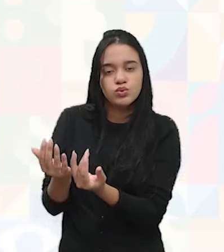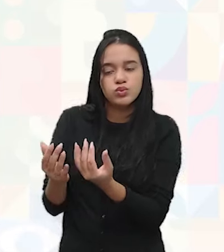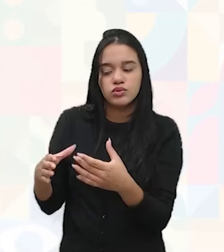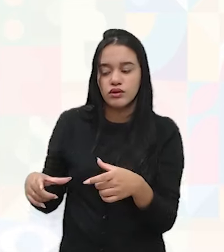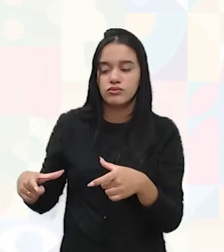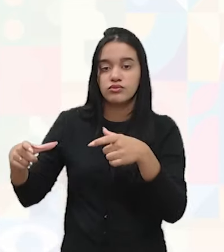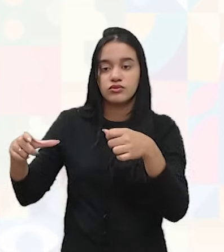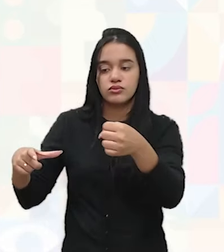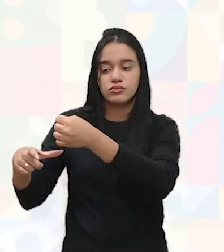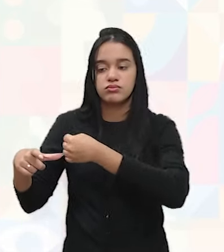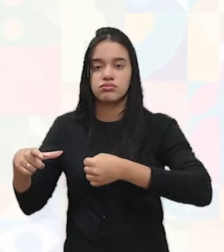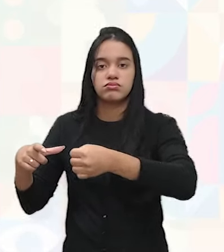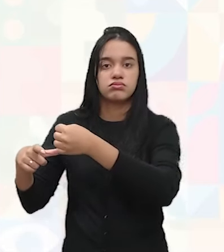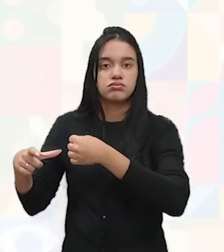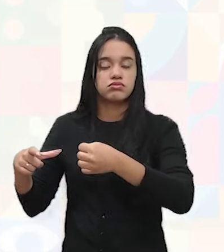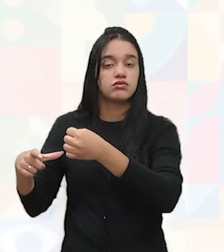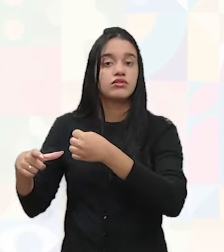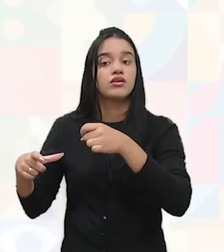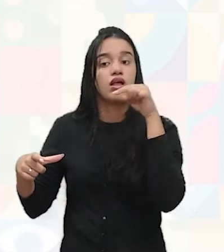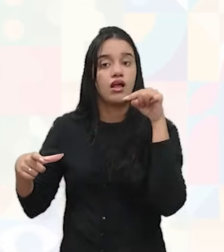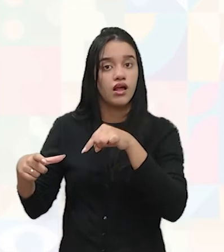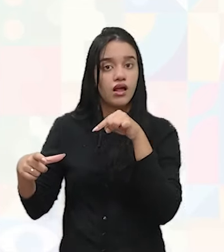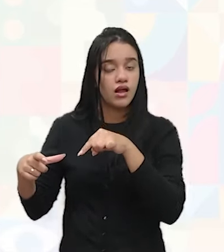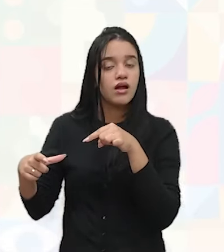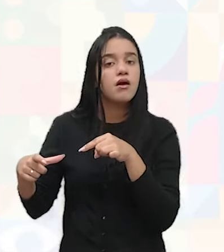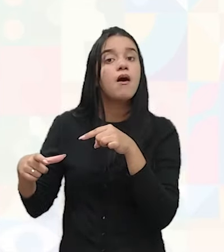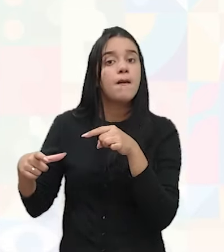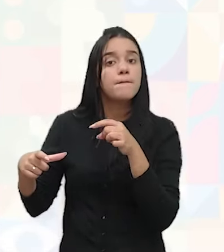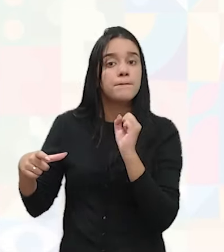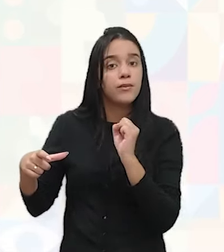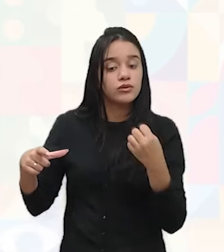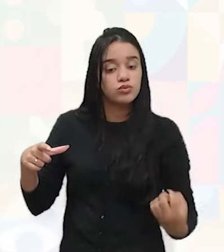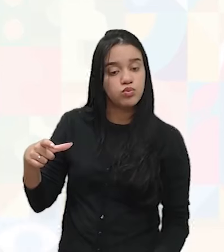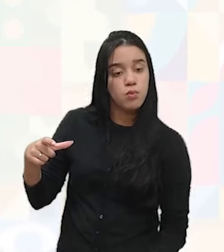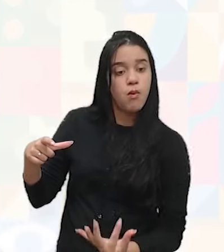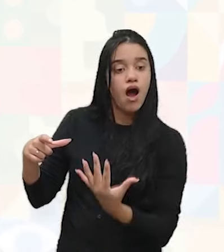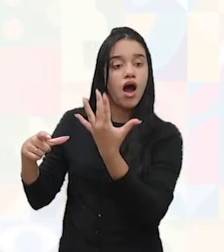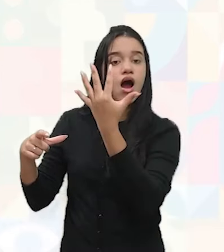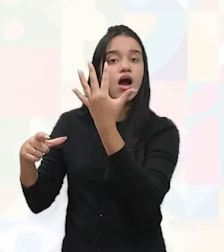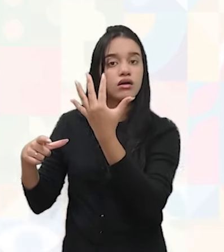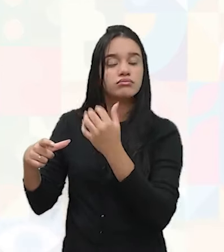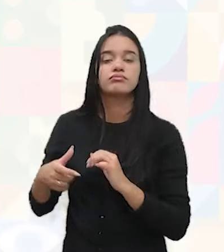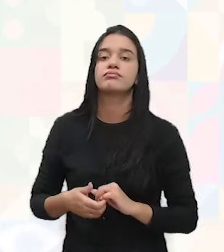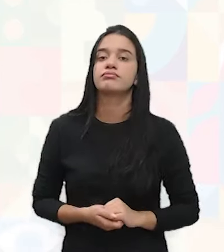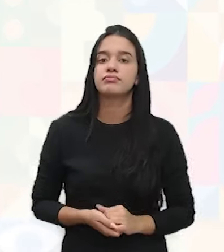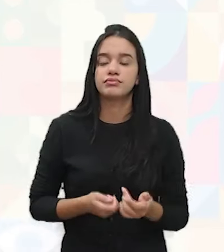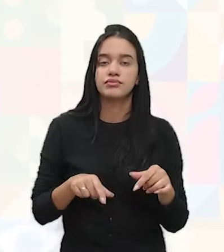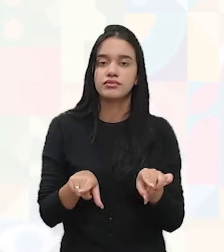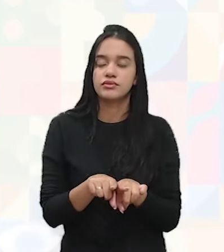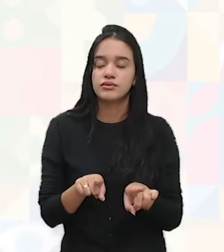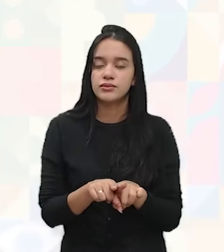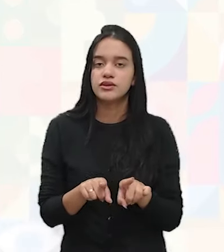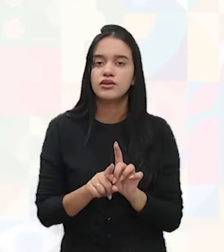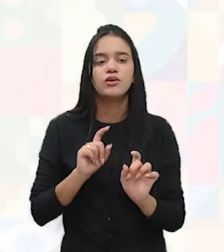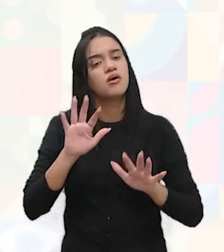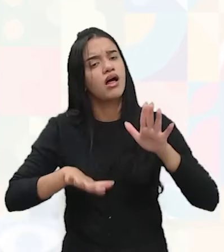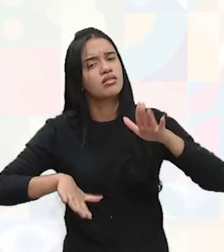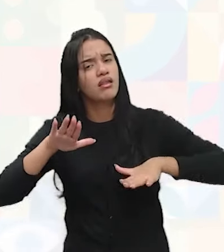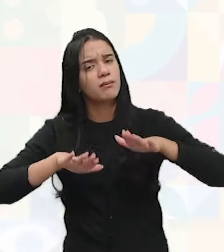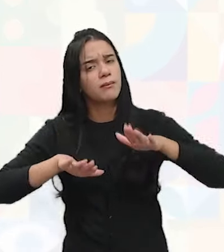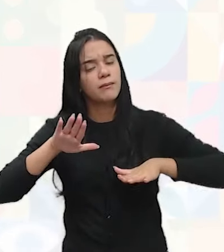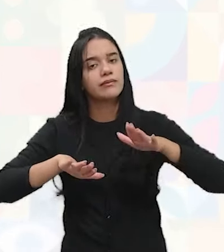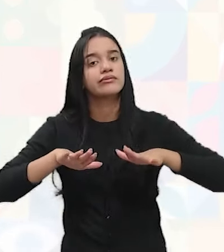própria frigideira ela pode pegar fogo né Por quê Porque a gordura por si só né em determinada temperatura ou dependendo das